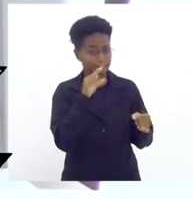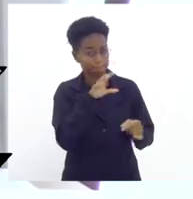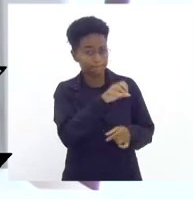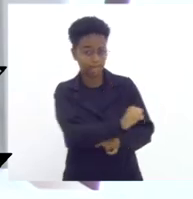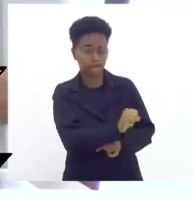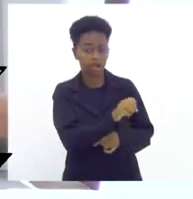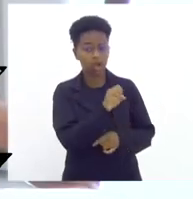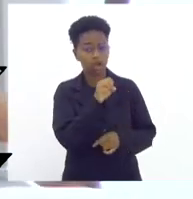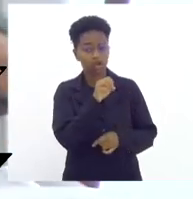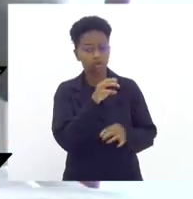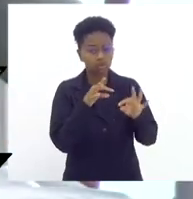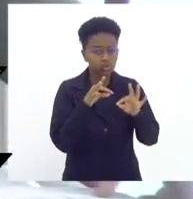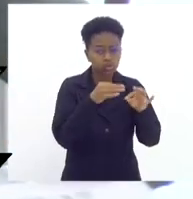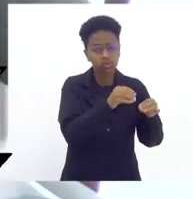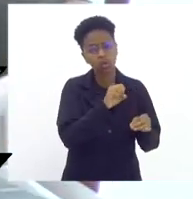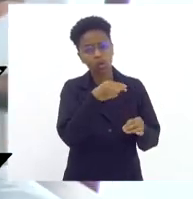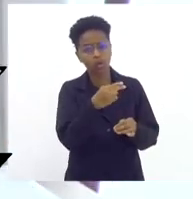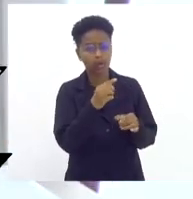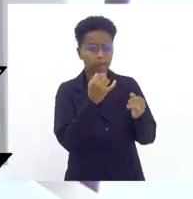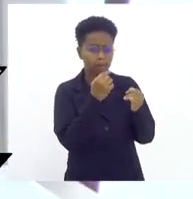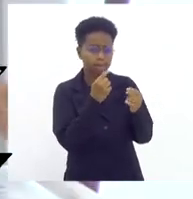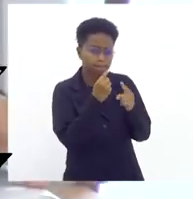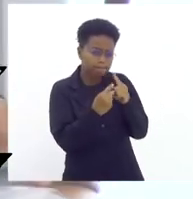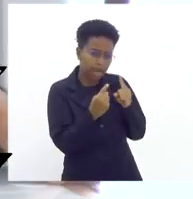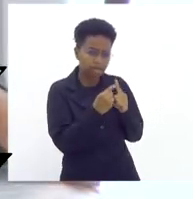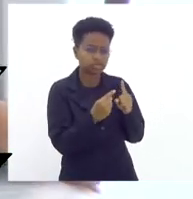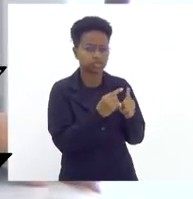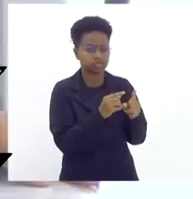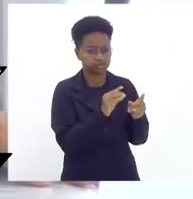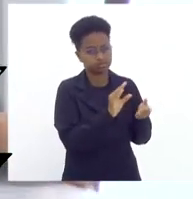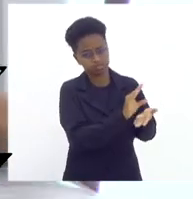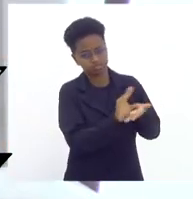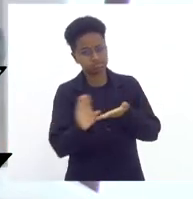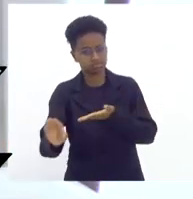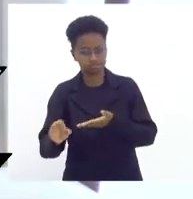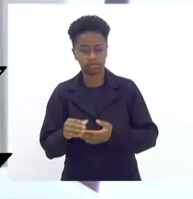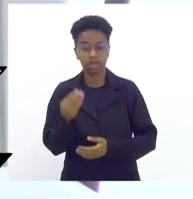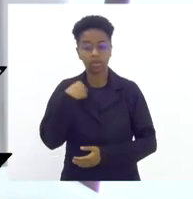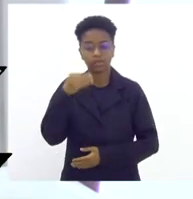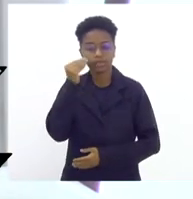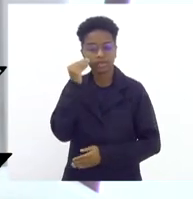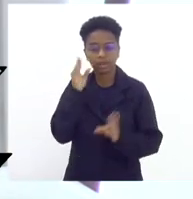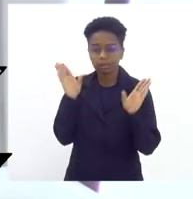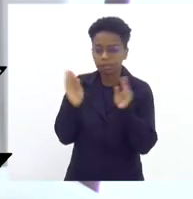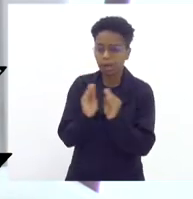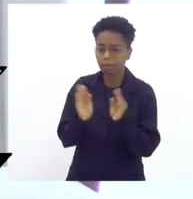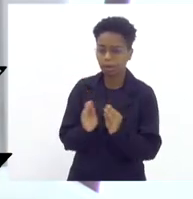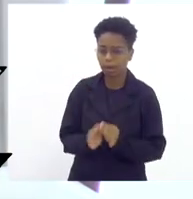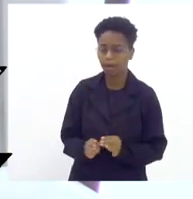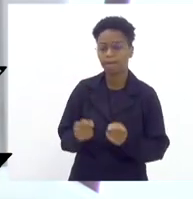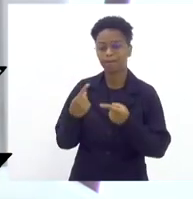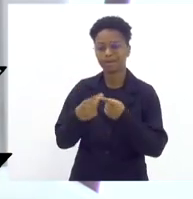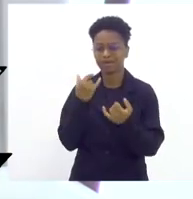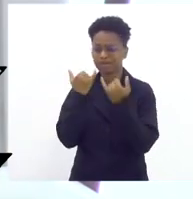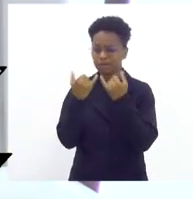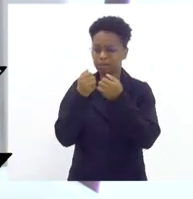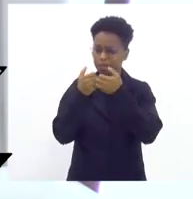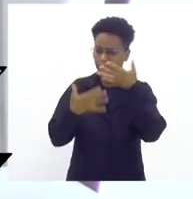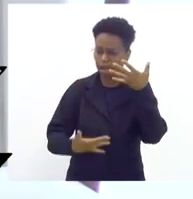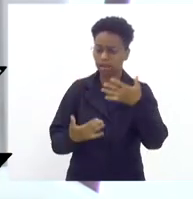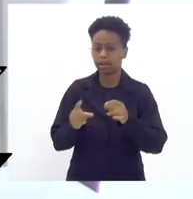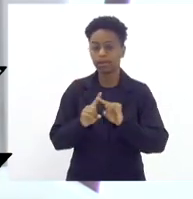parte desses recursos eu tô procurando sintetizar bastante o meu discurso porque é muita informação